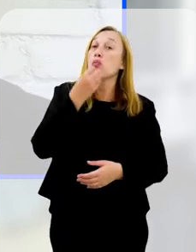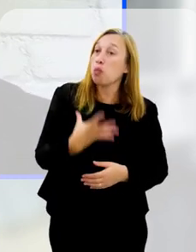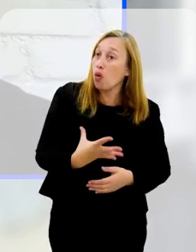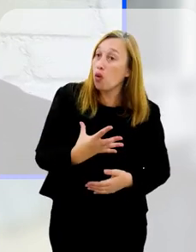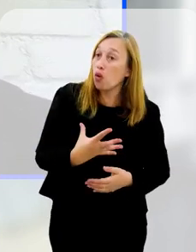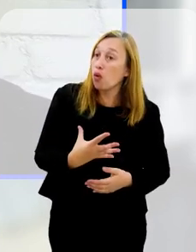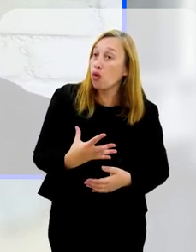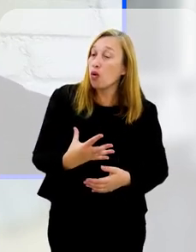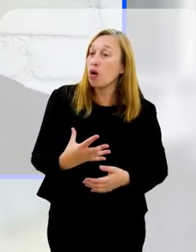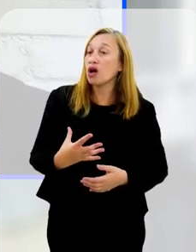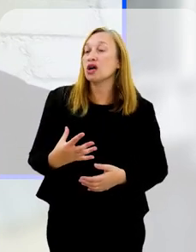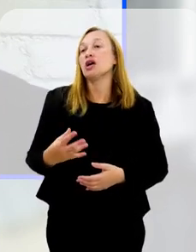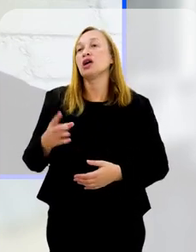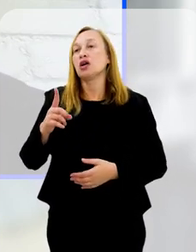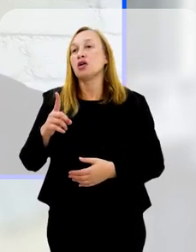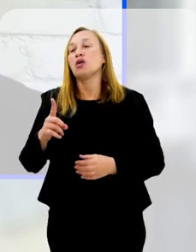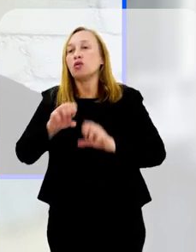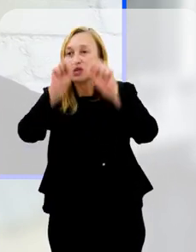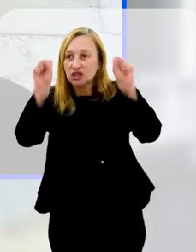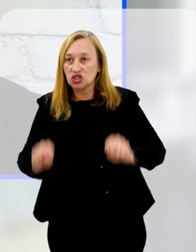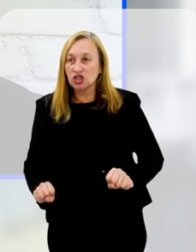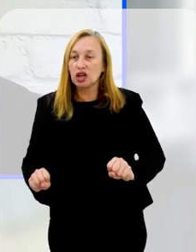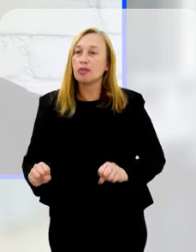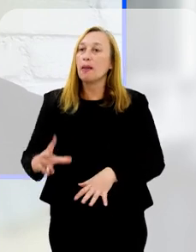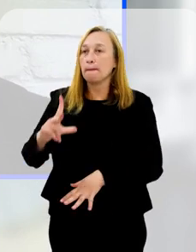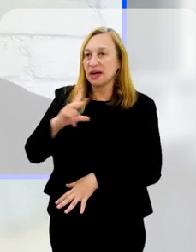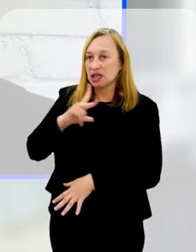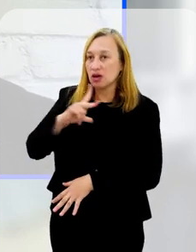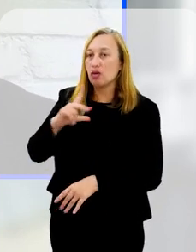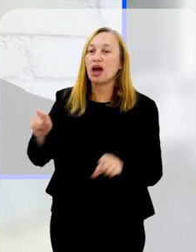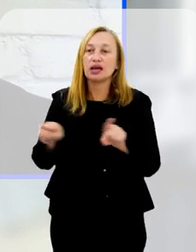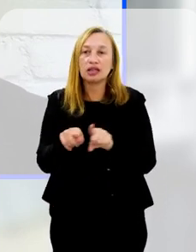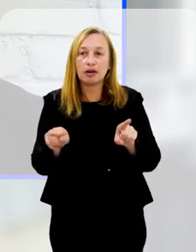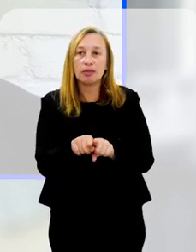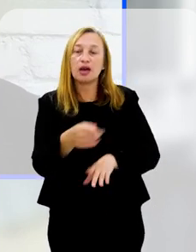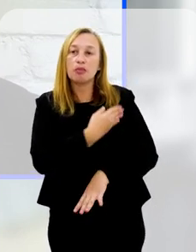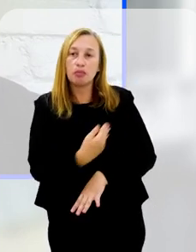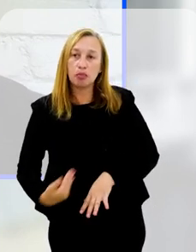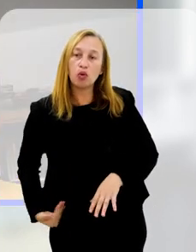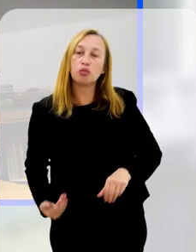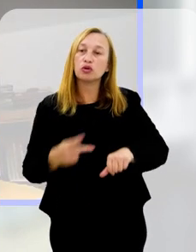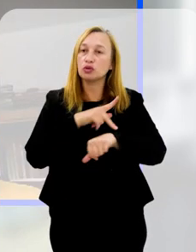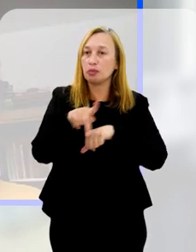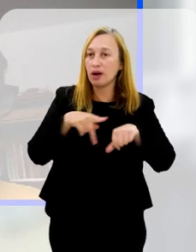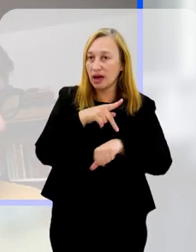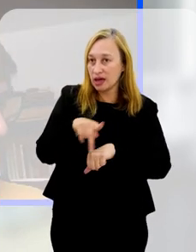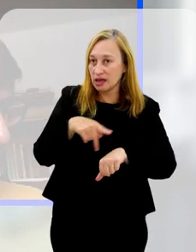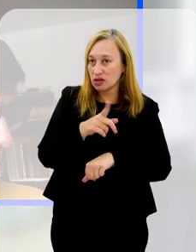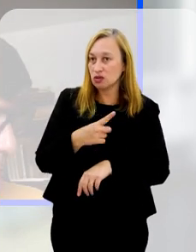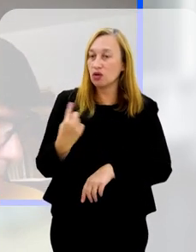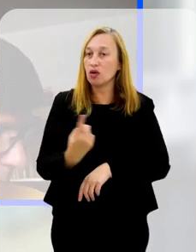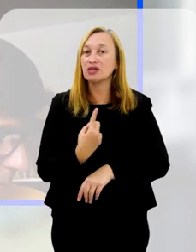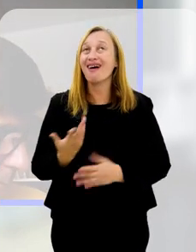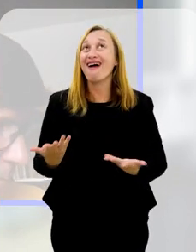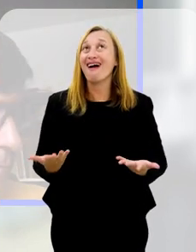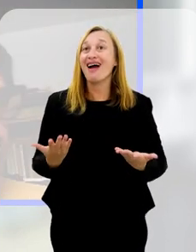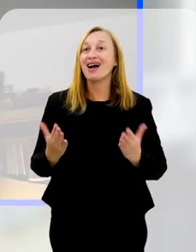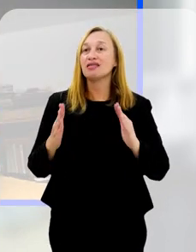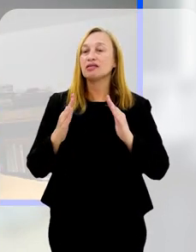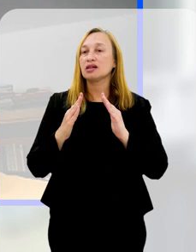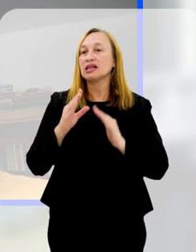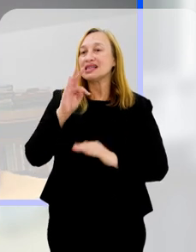uma aproximação positiva entre o sistema público e o sistema privado do nosso país? As Santas Casas são